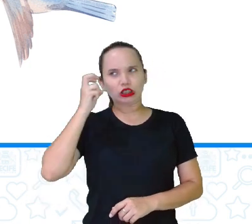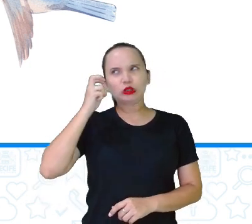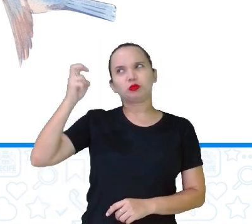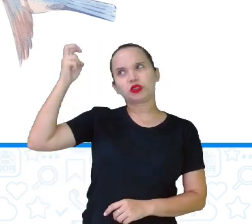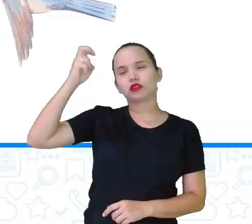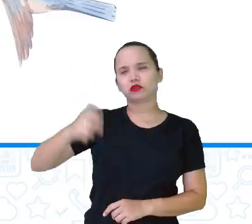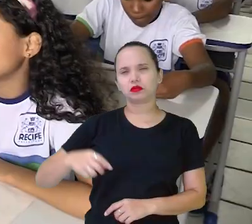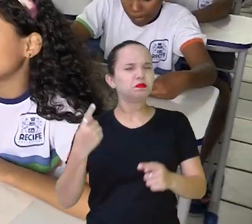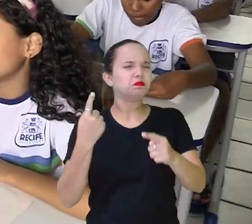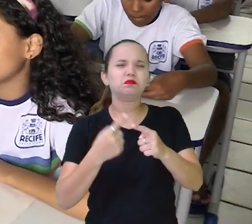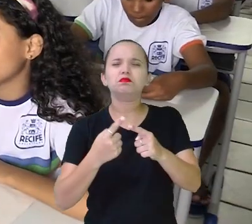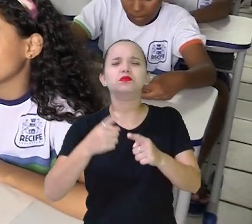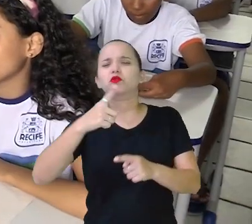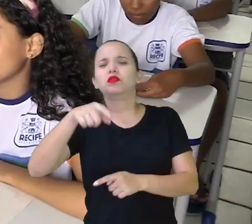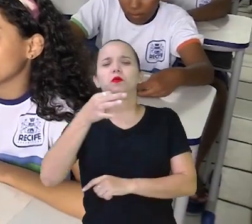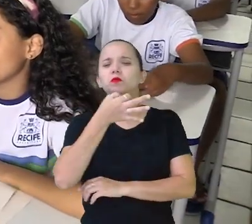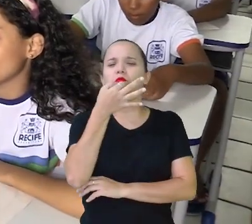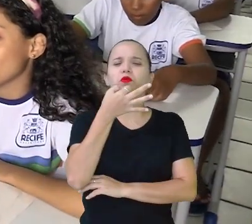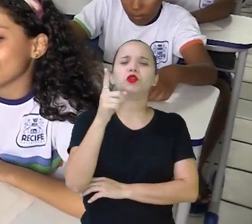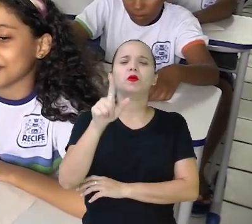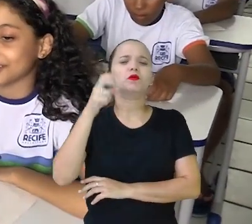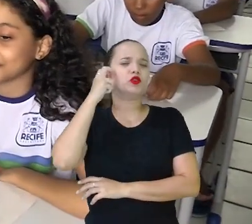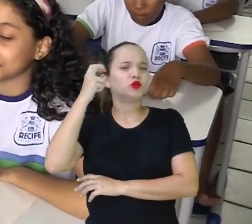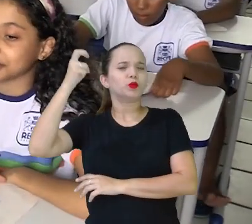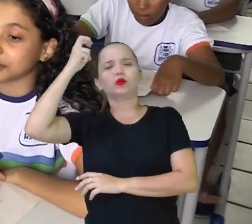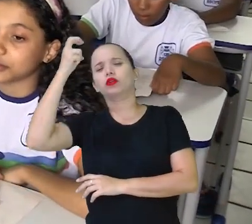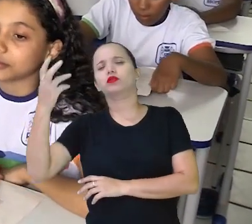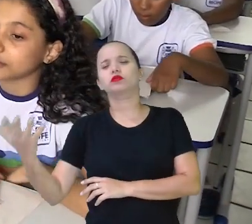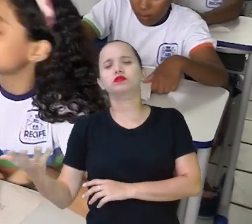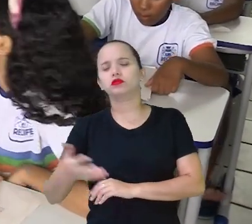Por que vocês acham que é a esperteza?